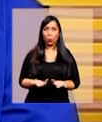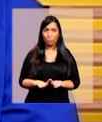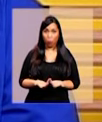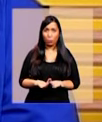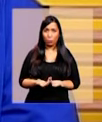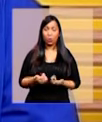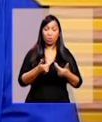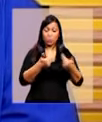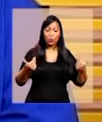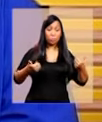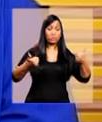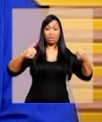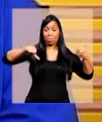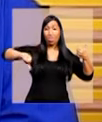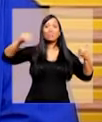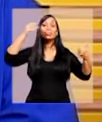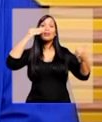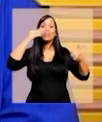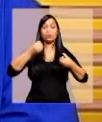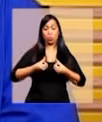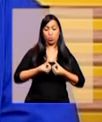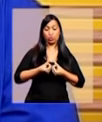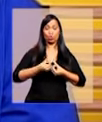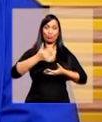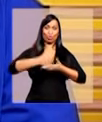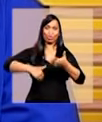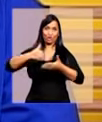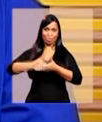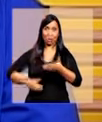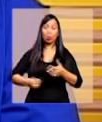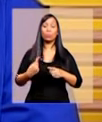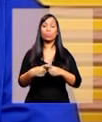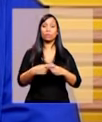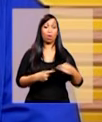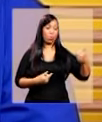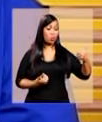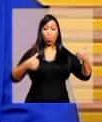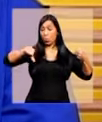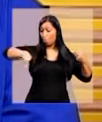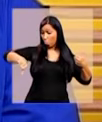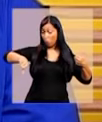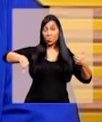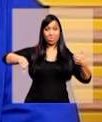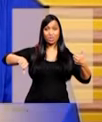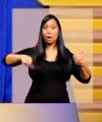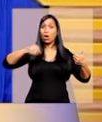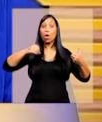visão dual é uma das coisas que a gente tenta eliminar no budismo. Porque a noção de bom e ruim,